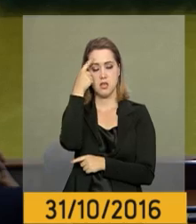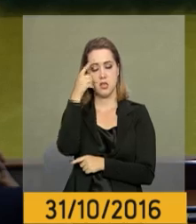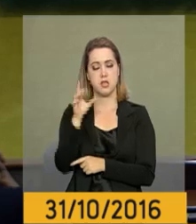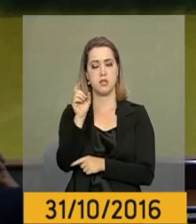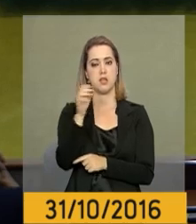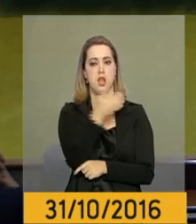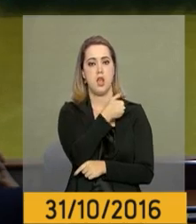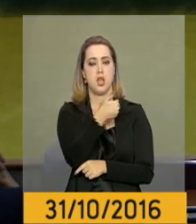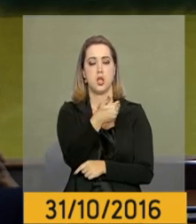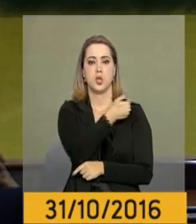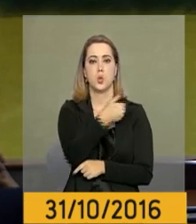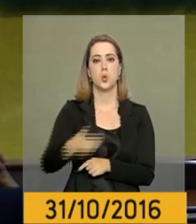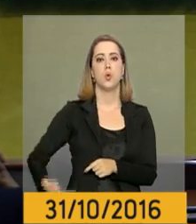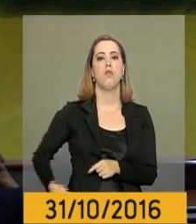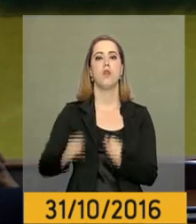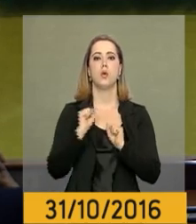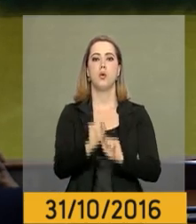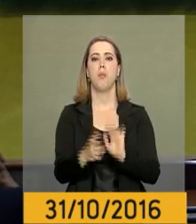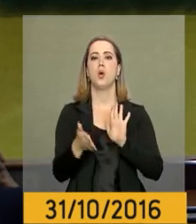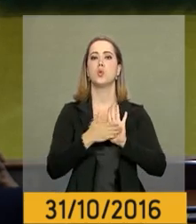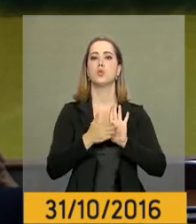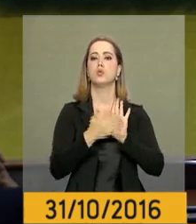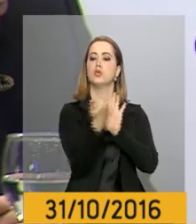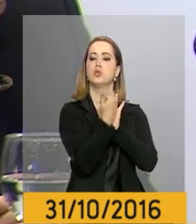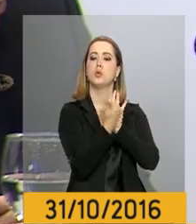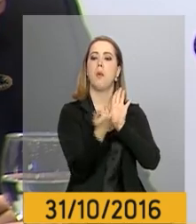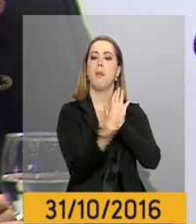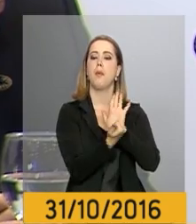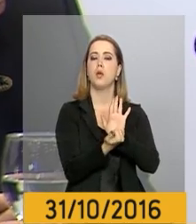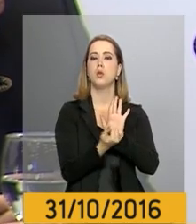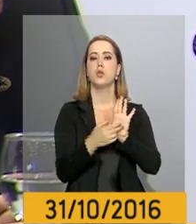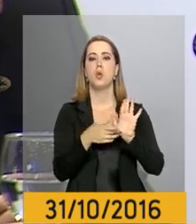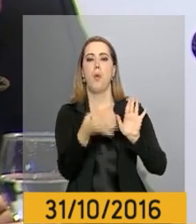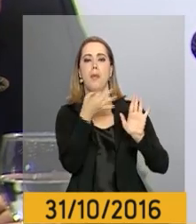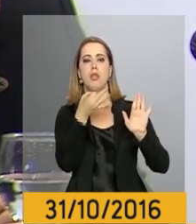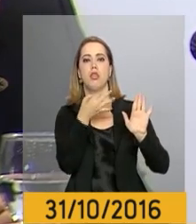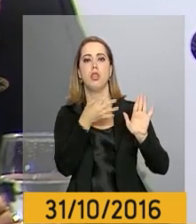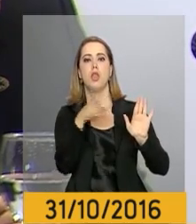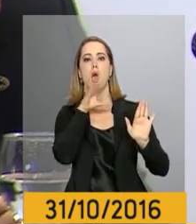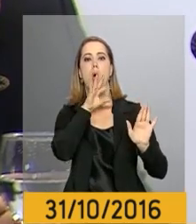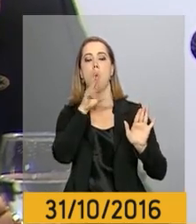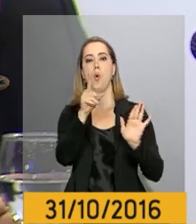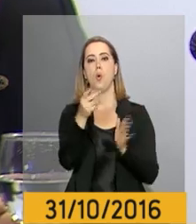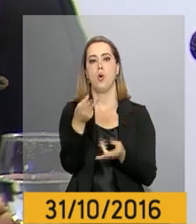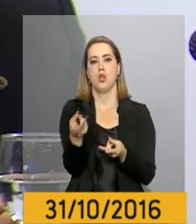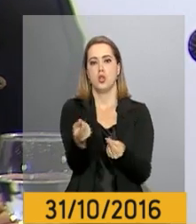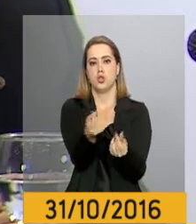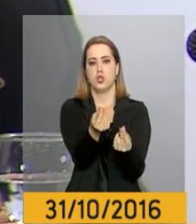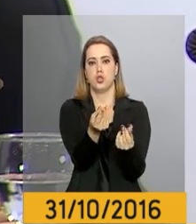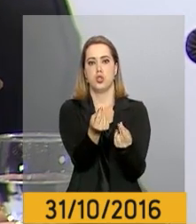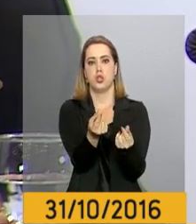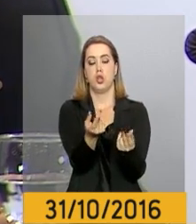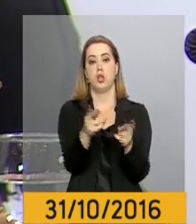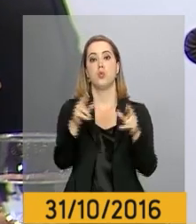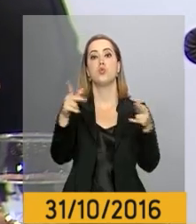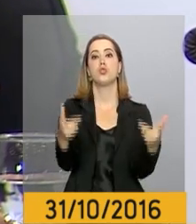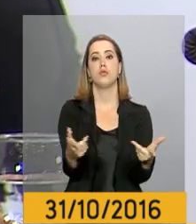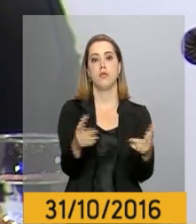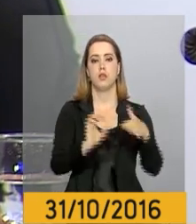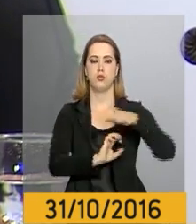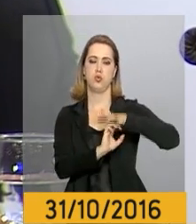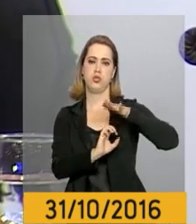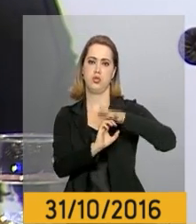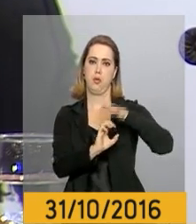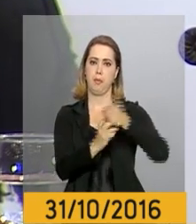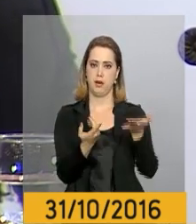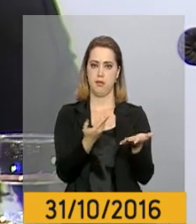projetos generosos e achar que existe um dinheiro público diferente do dinheiro privado porque o dinheiro público nasce